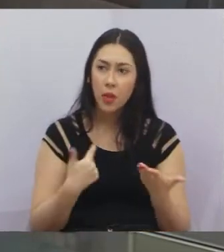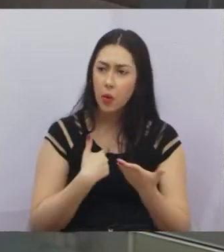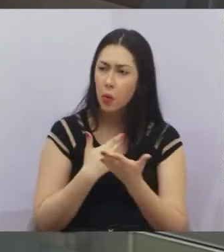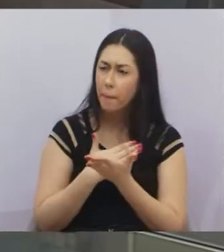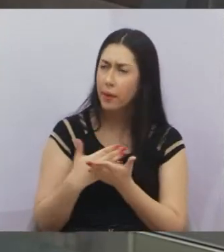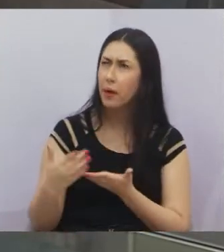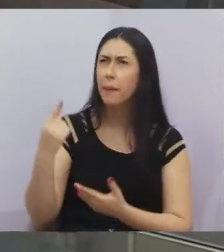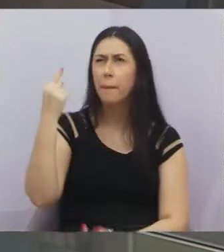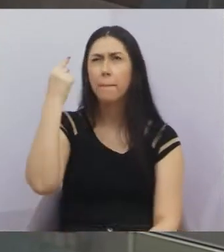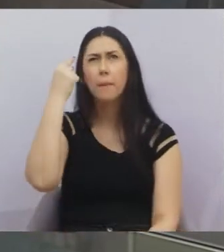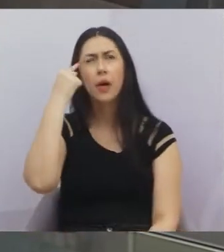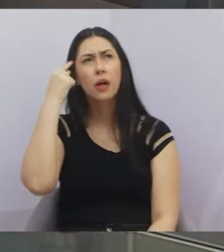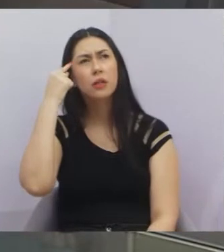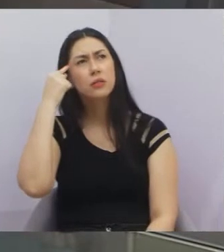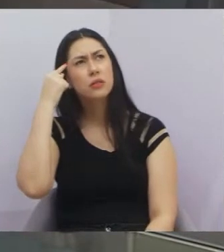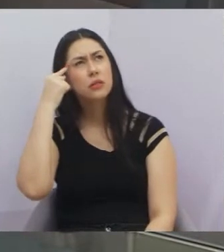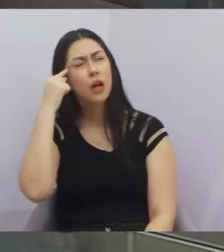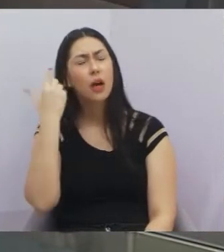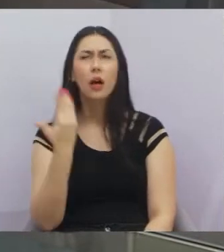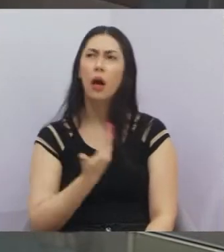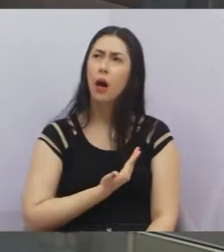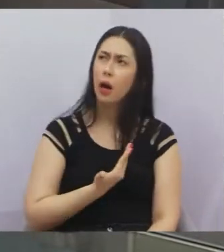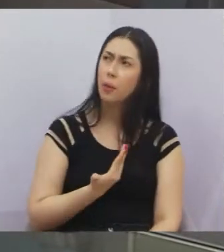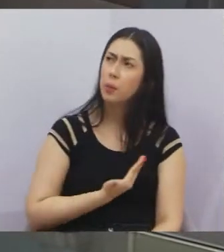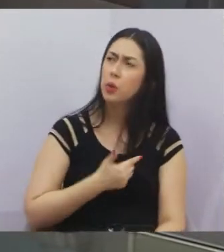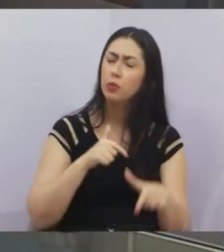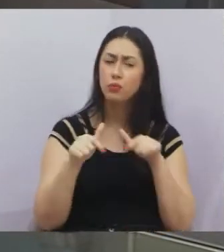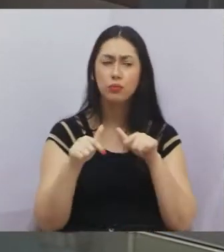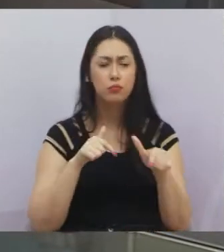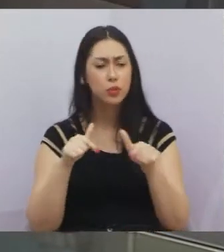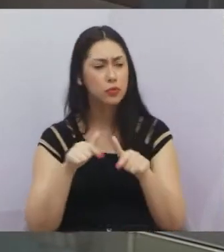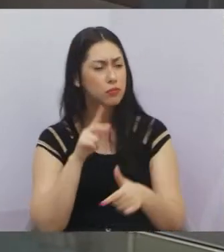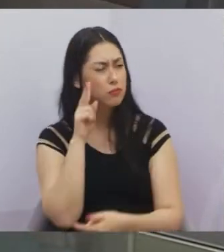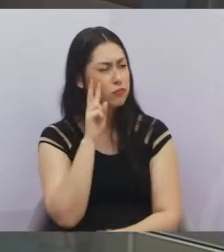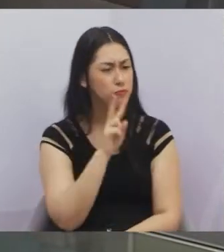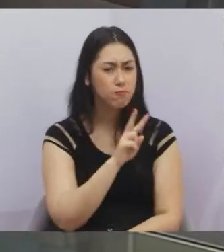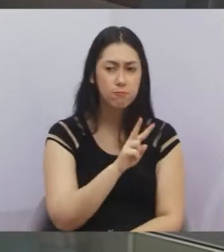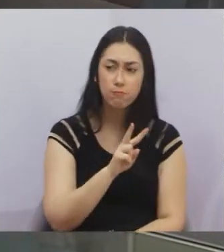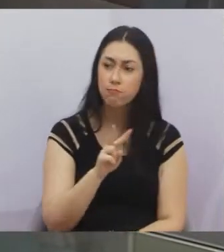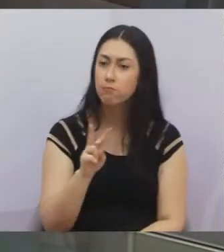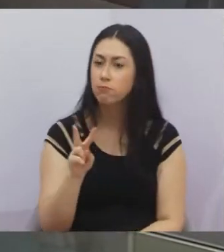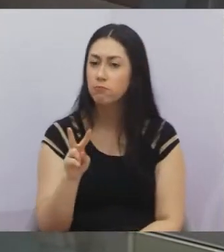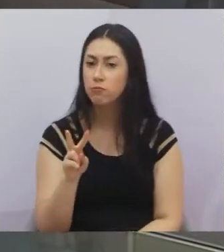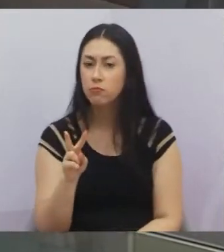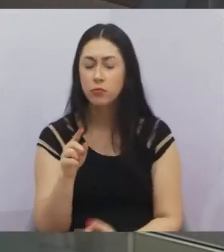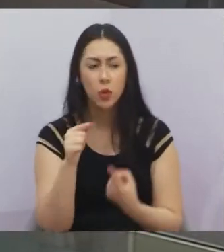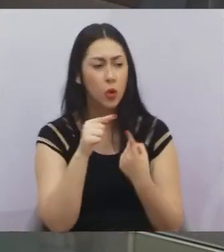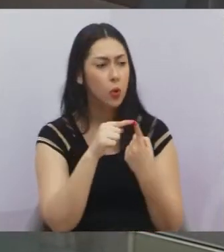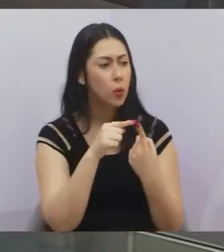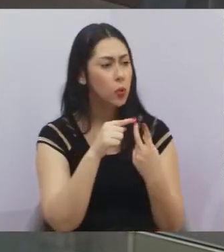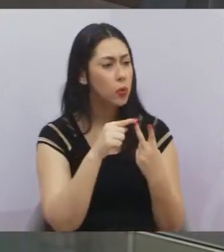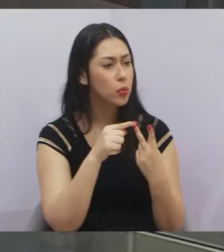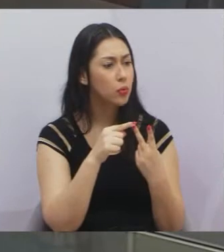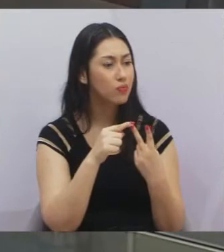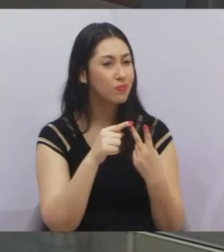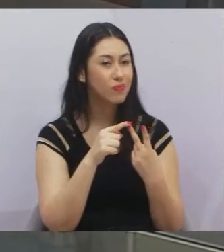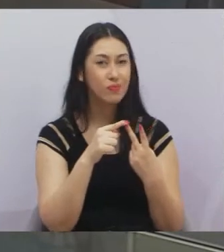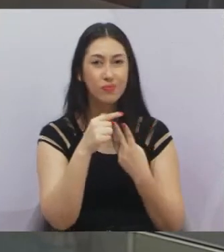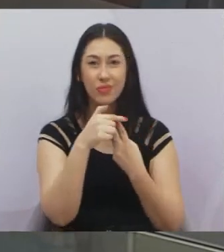pensar, né? Muitos amigos trabalhando lá na época, realmente contava no dedo, não chegava a